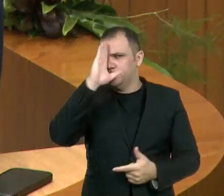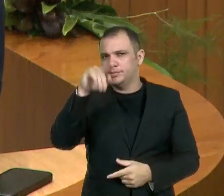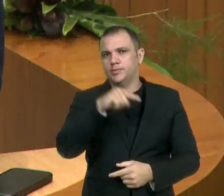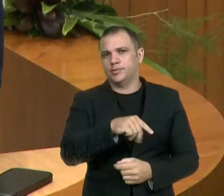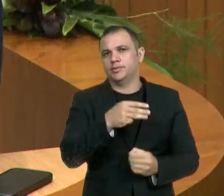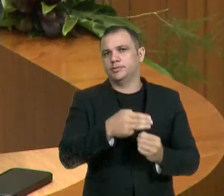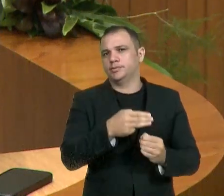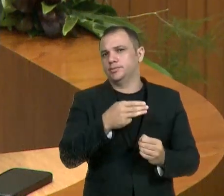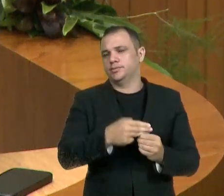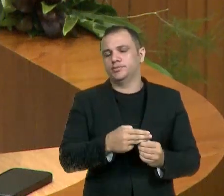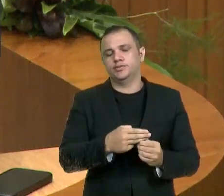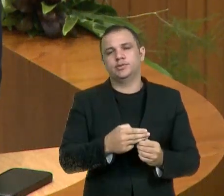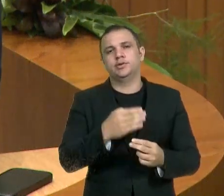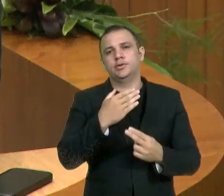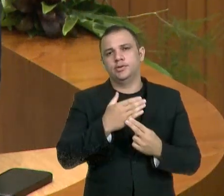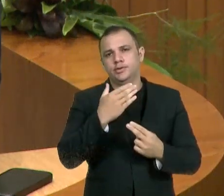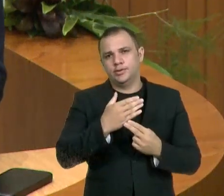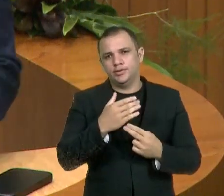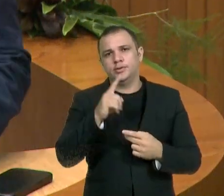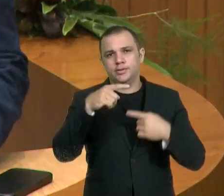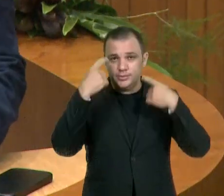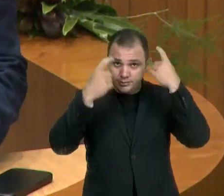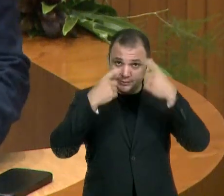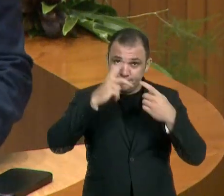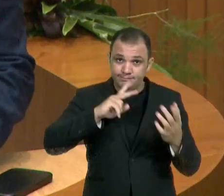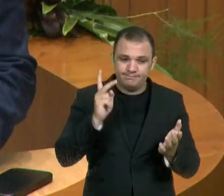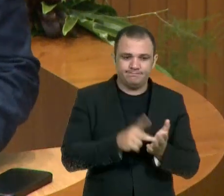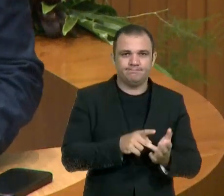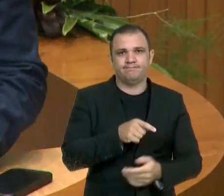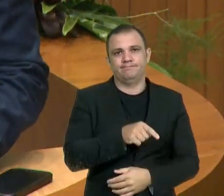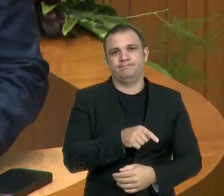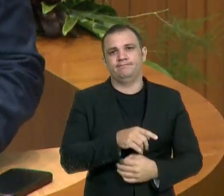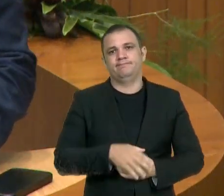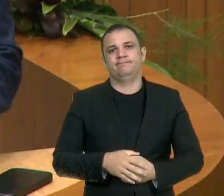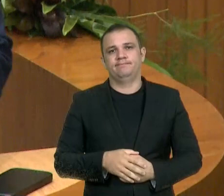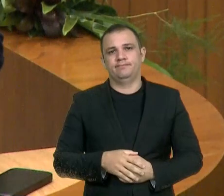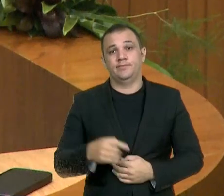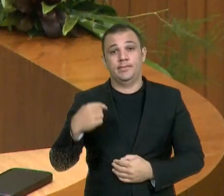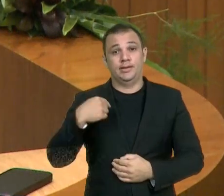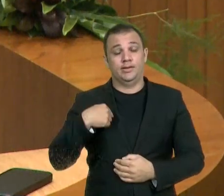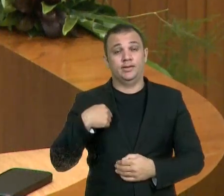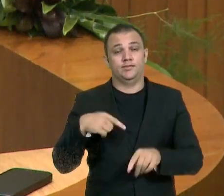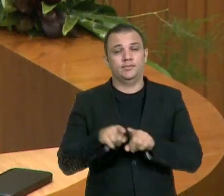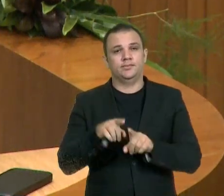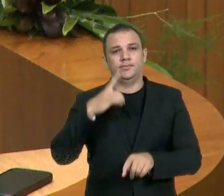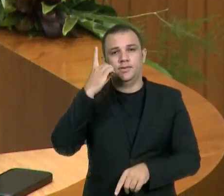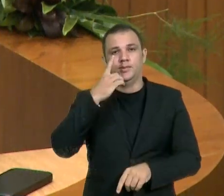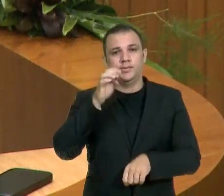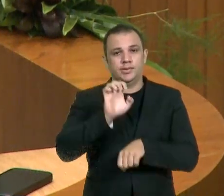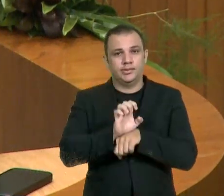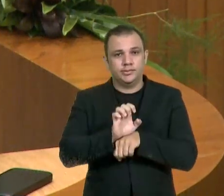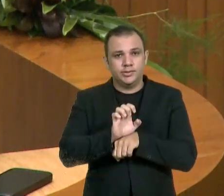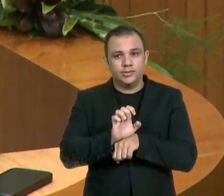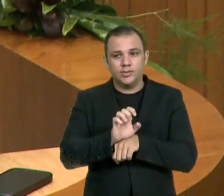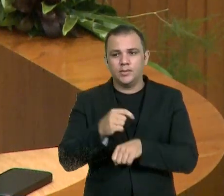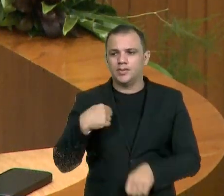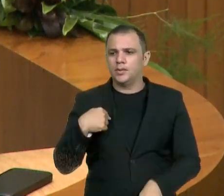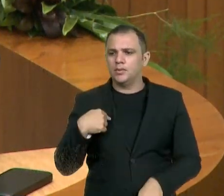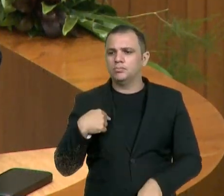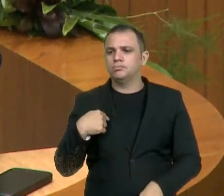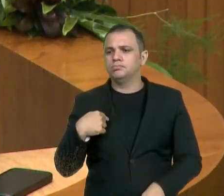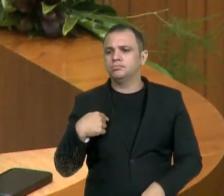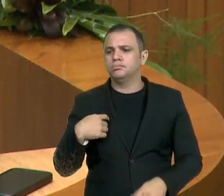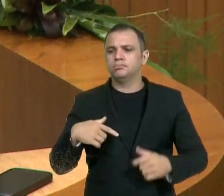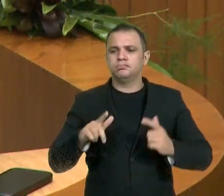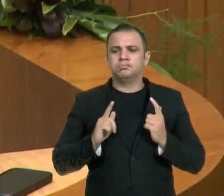grande preocupação das famílias timonenses. E eu, como deputado estadual, não venho me acomodando